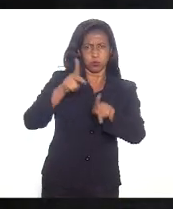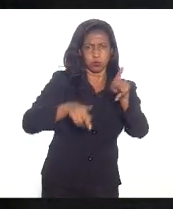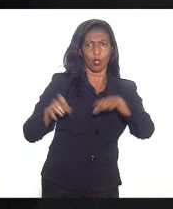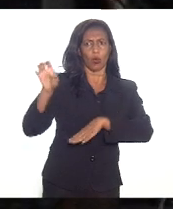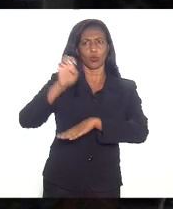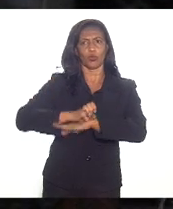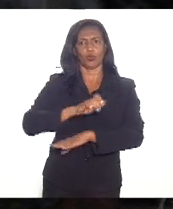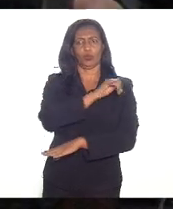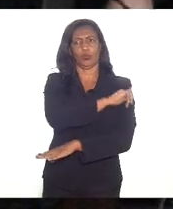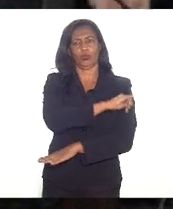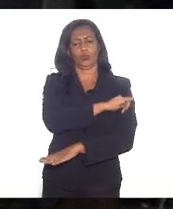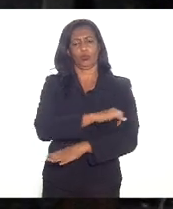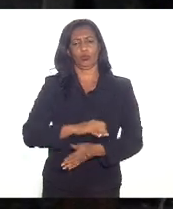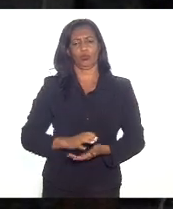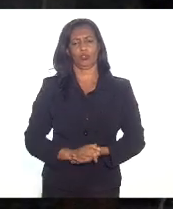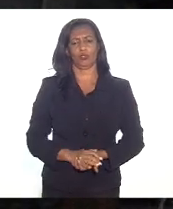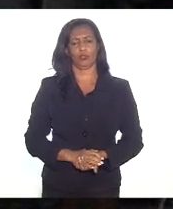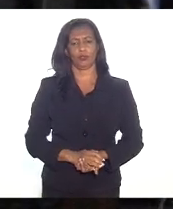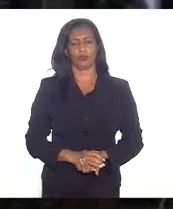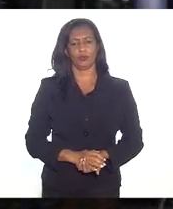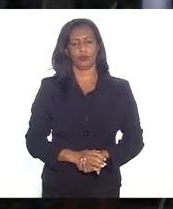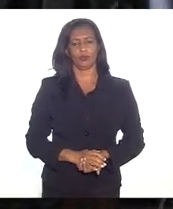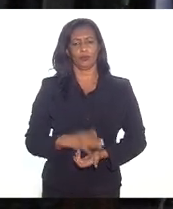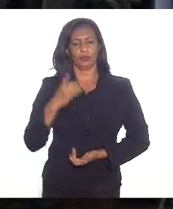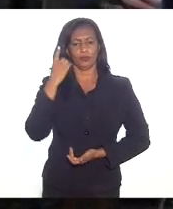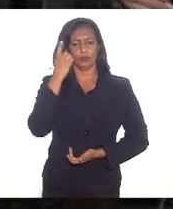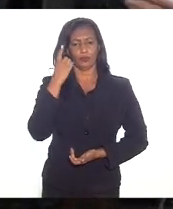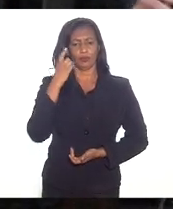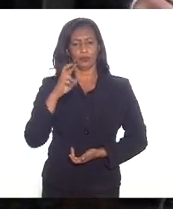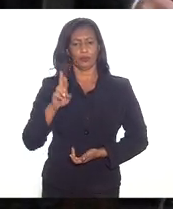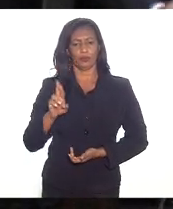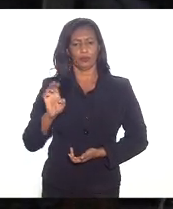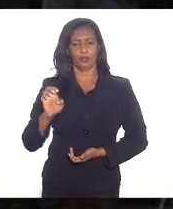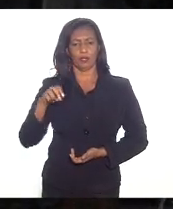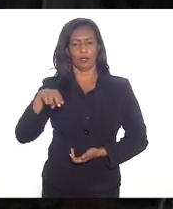Janeiro. Deputado Renato Zaca.